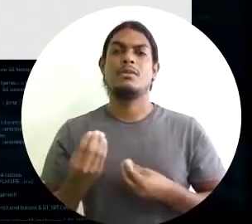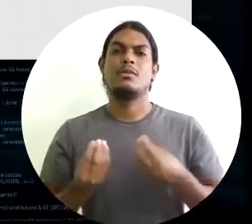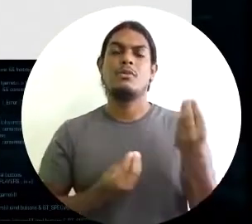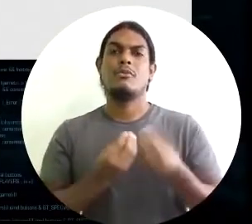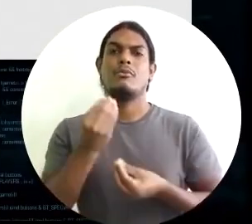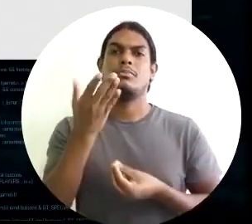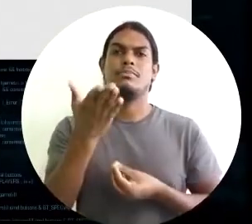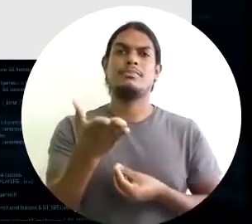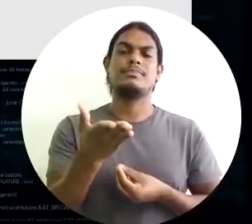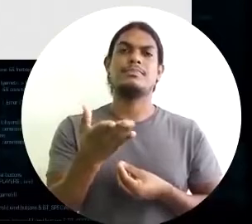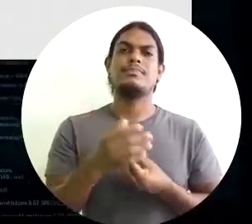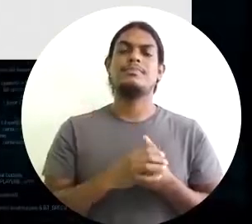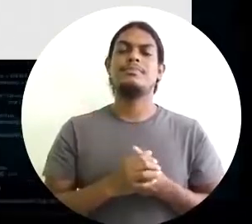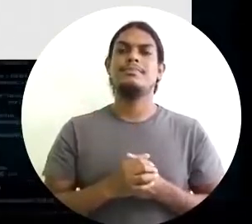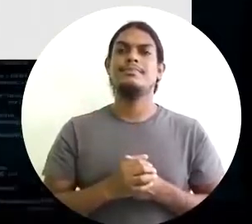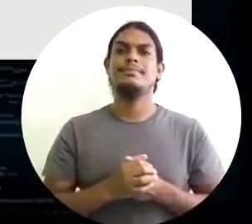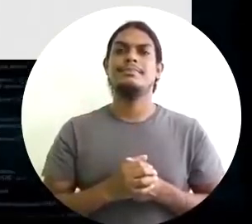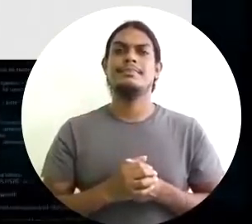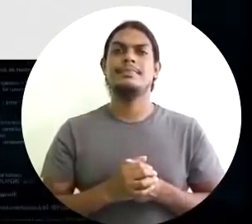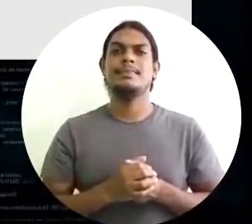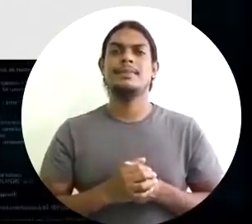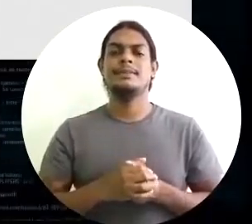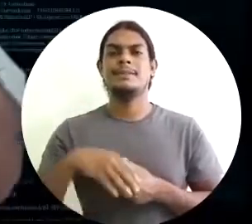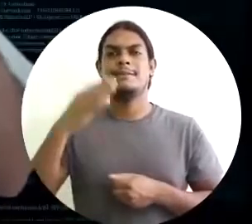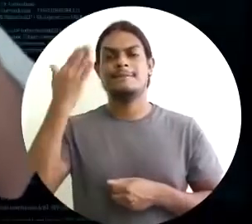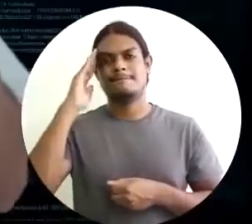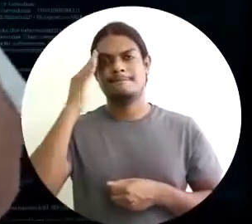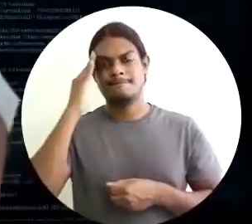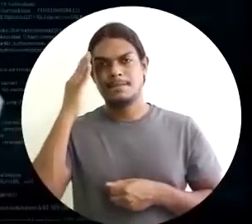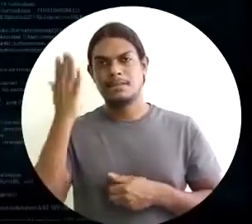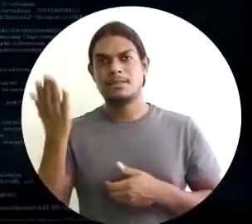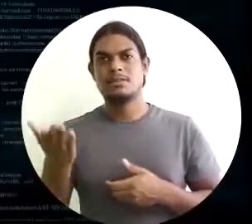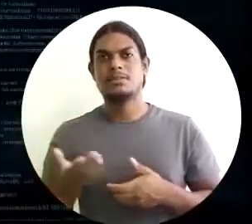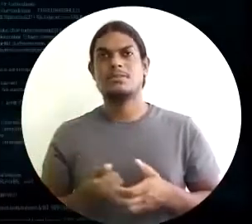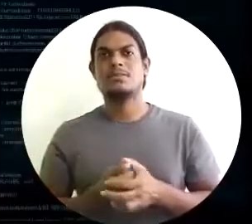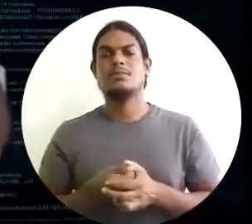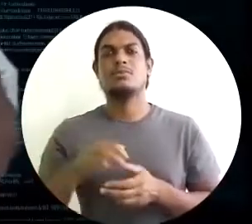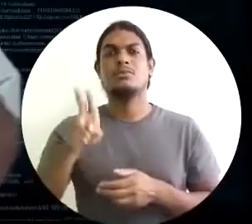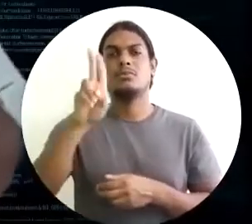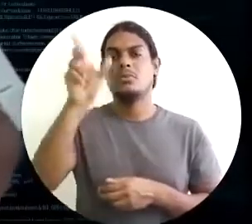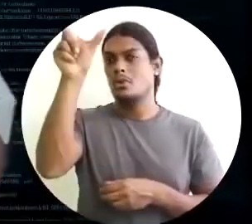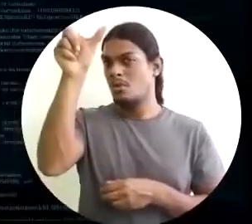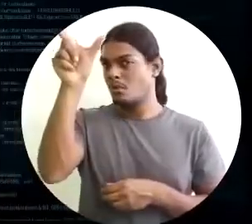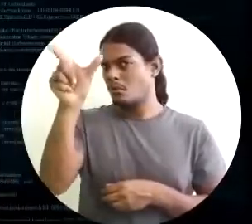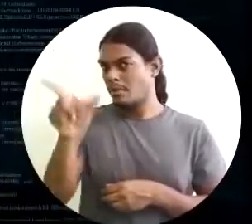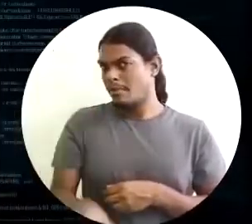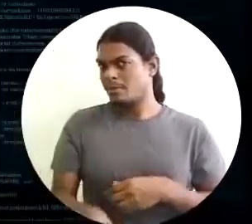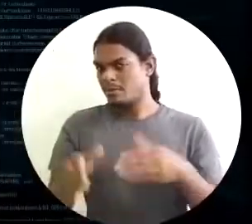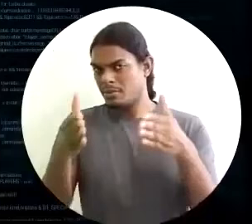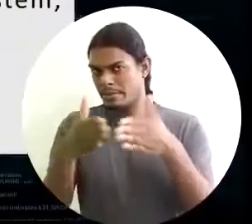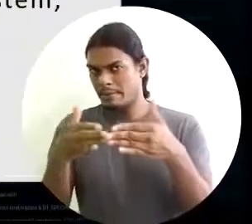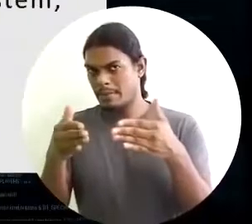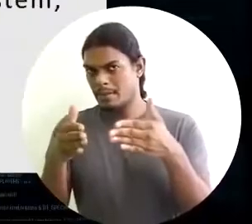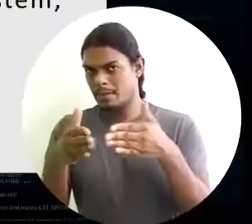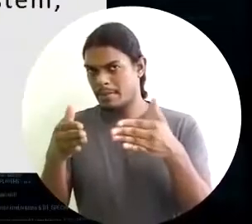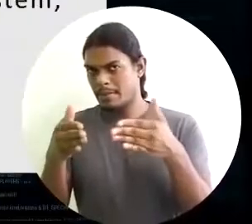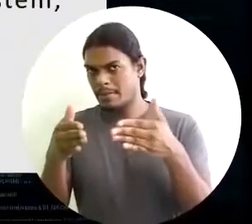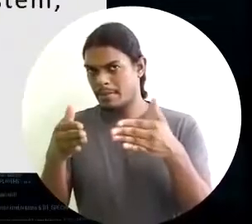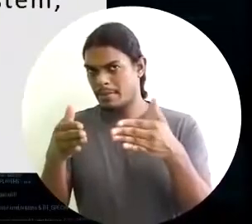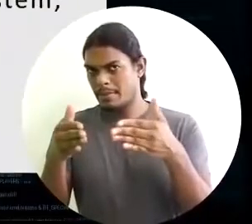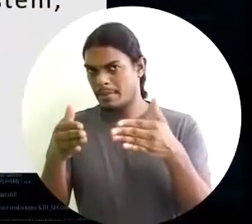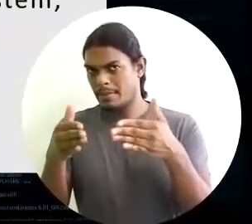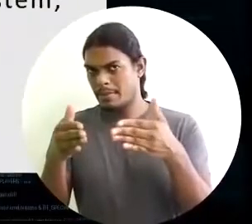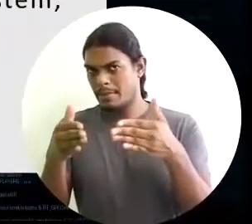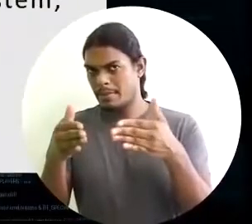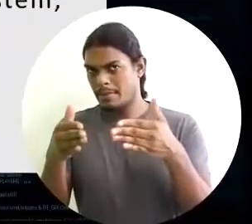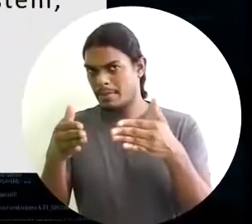podem ver na ilustração, quando um usuário, na parte 1, quando um usuário ele solicita algo...